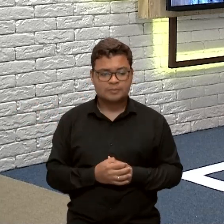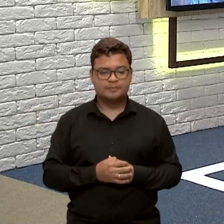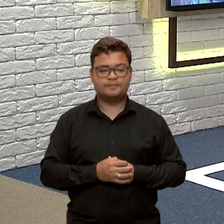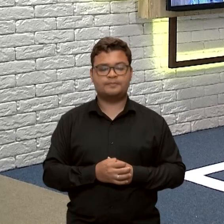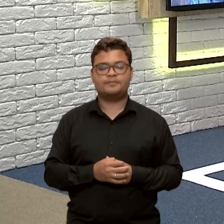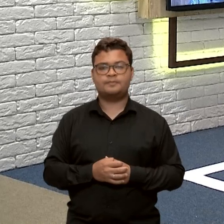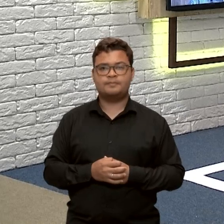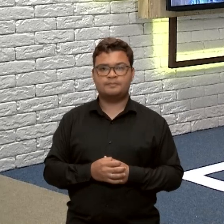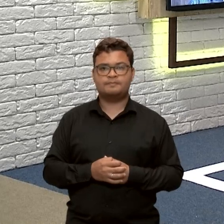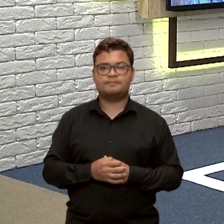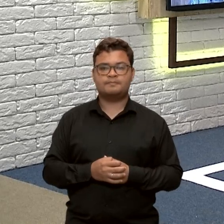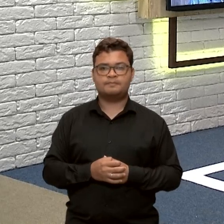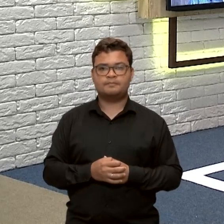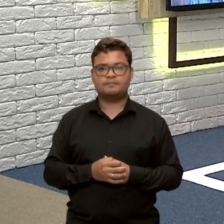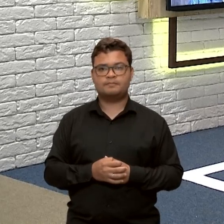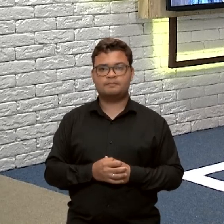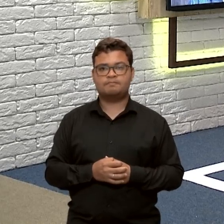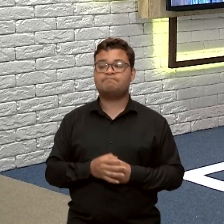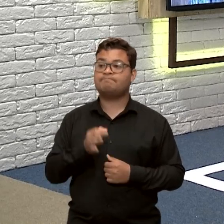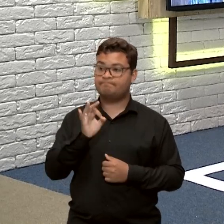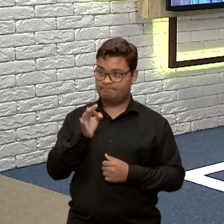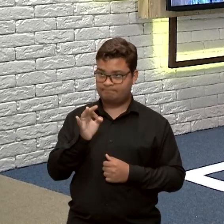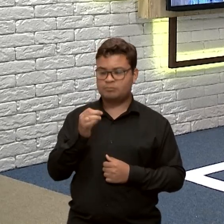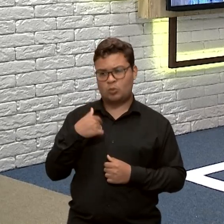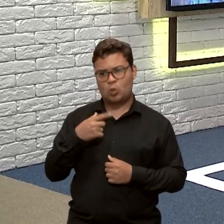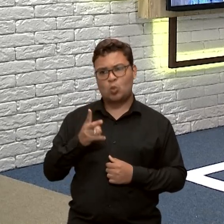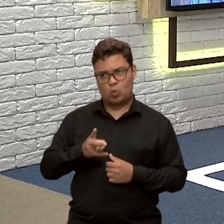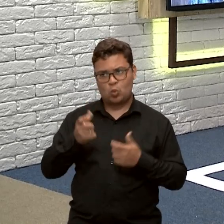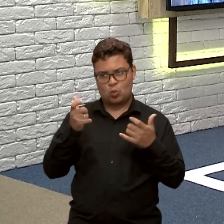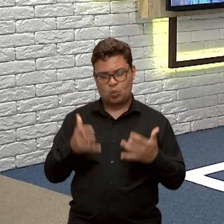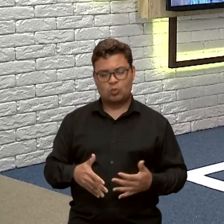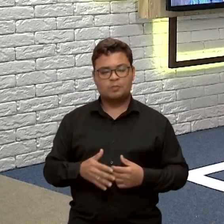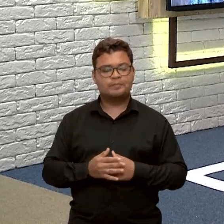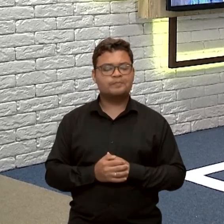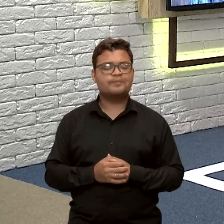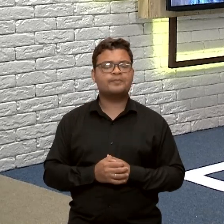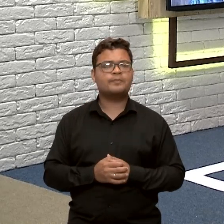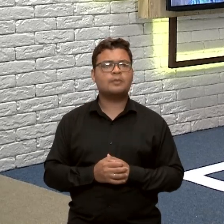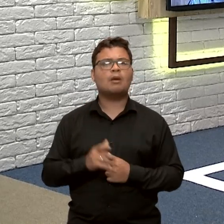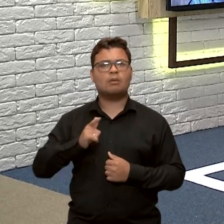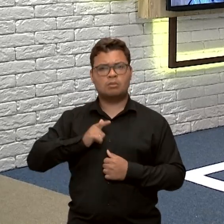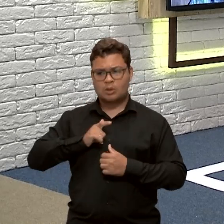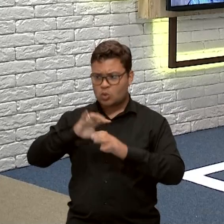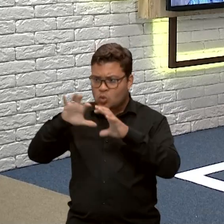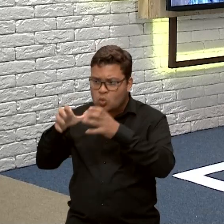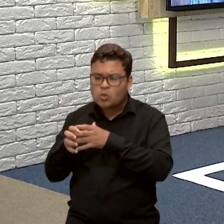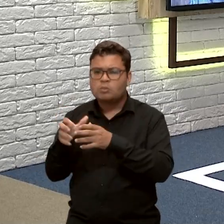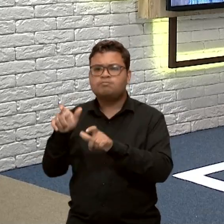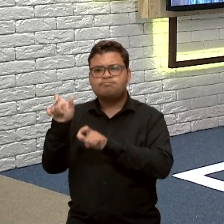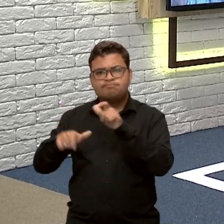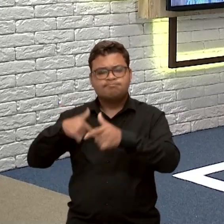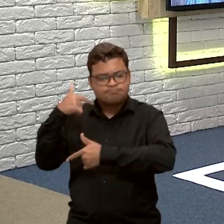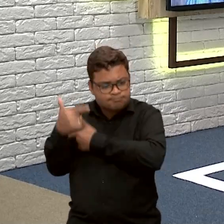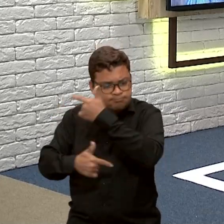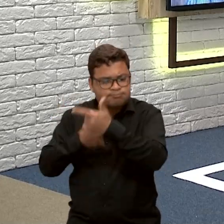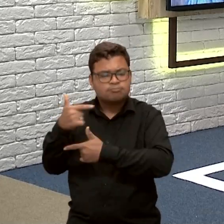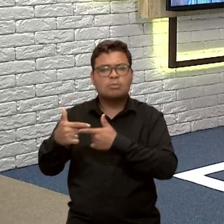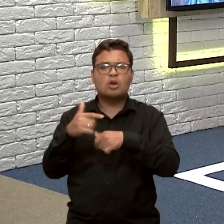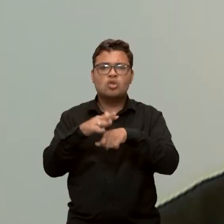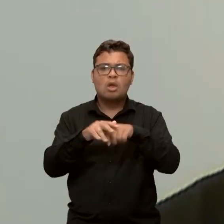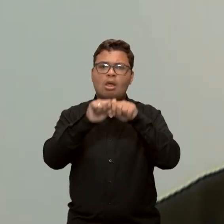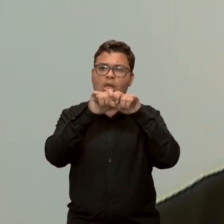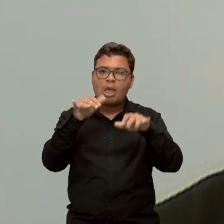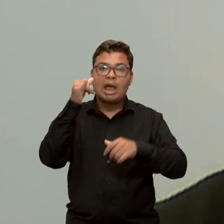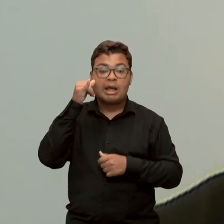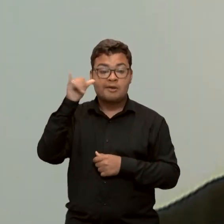cidadãos, podemos fazer, tanto em relação ao nosso espaço quanto ao espaço do vizinho. Às vezes um lote baldio, uma casa abandonada, que